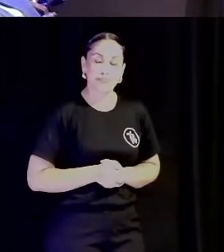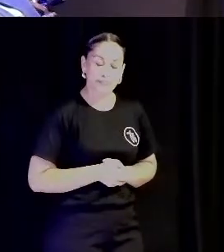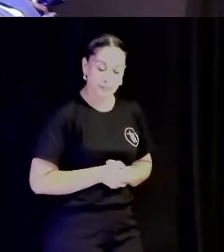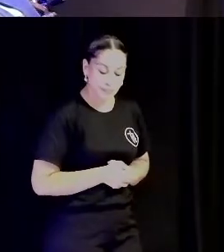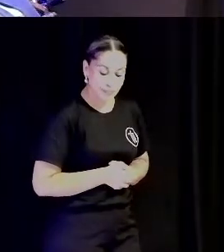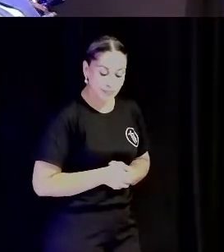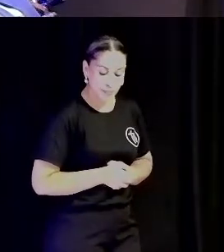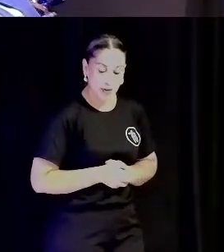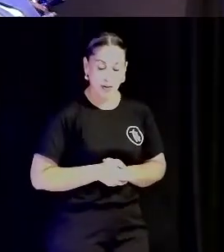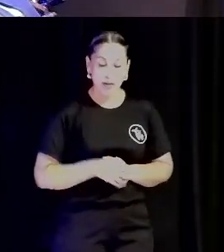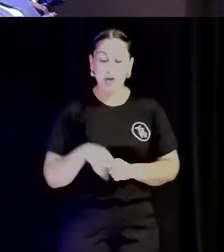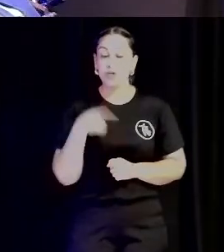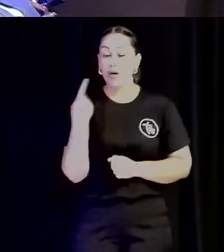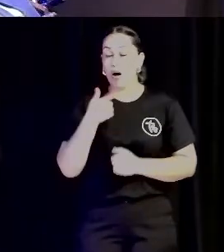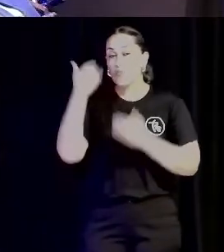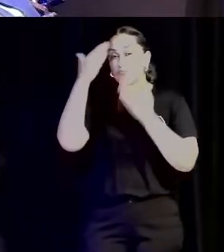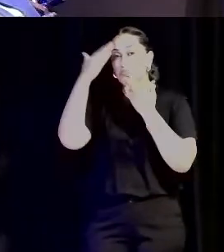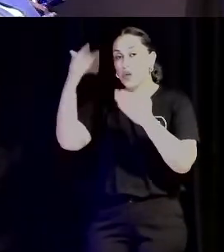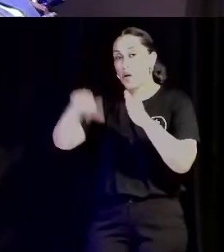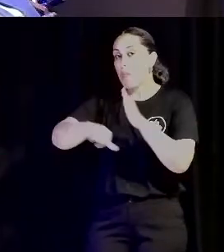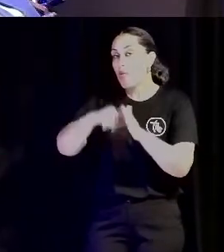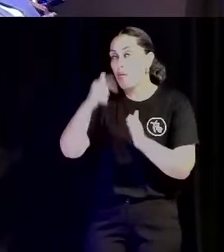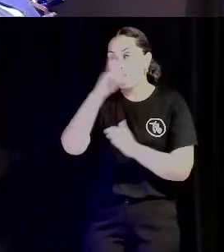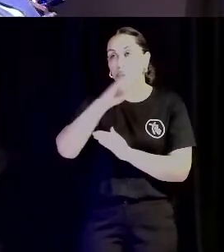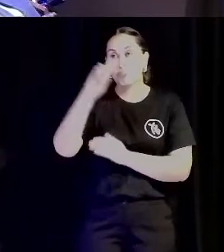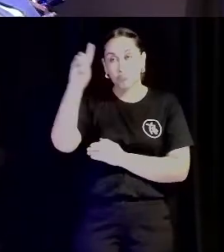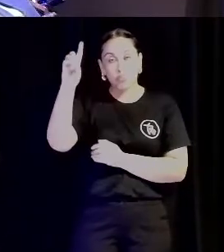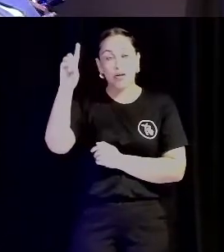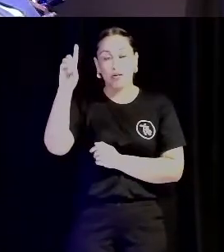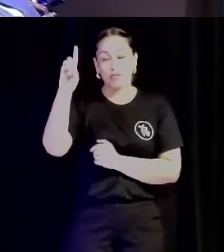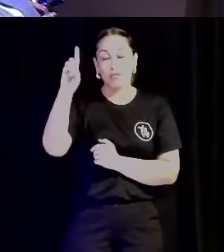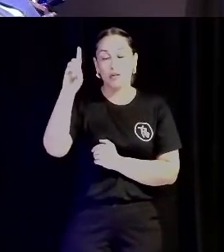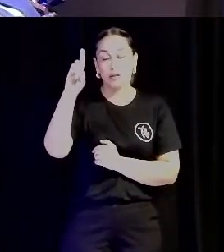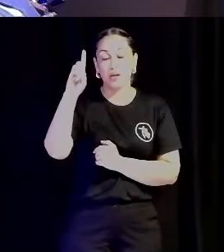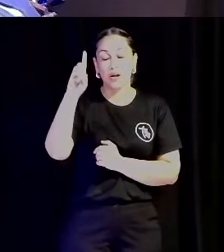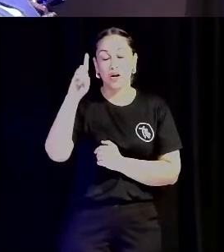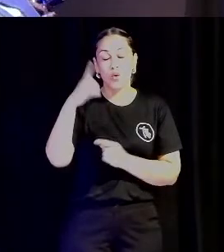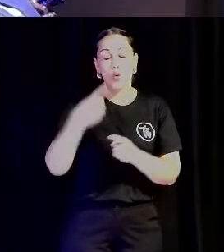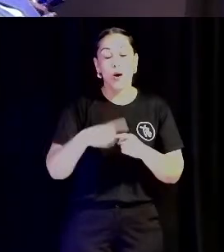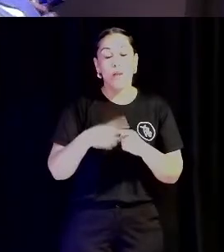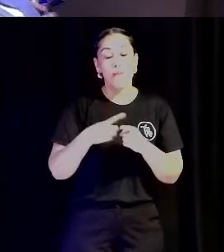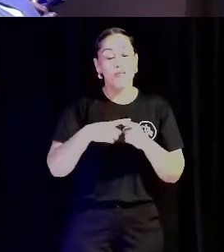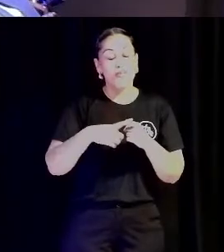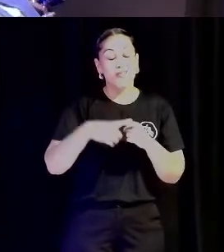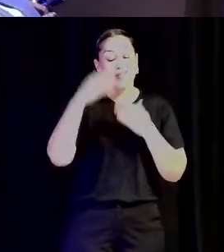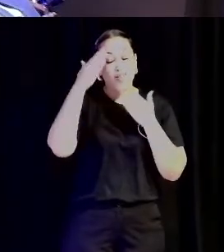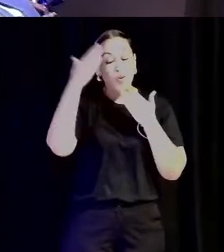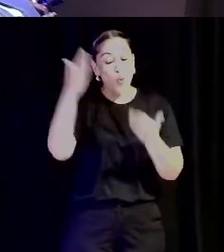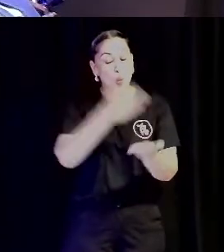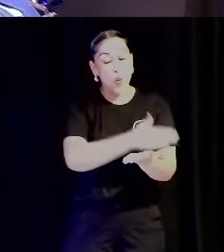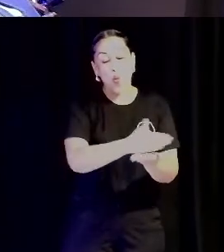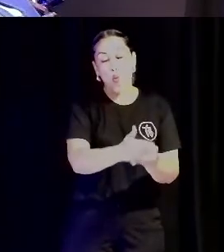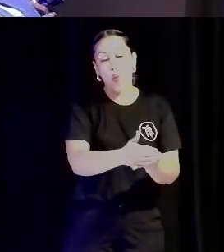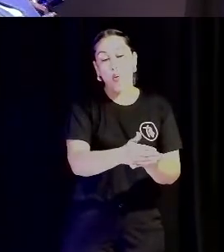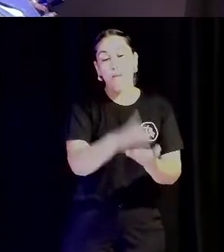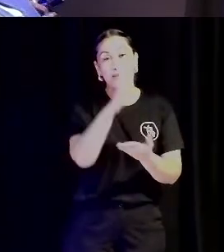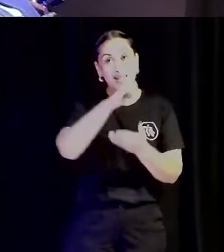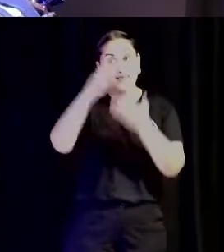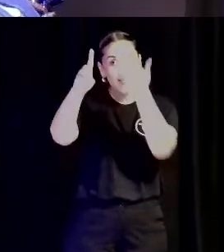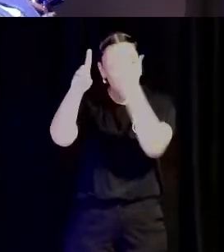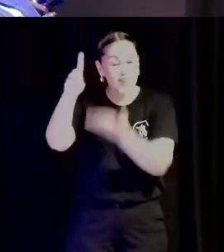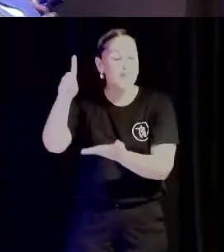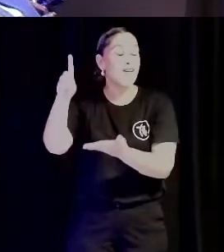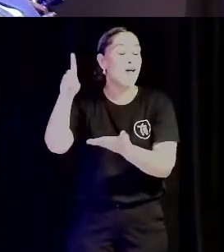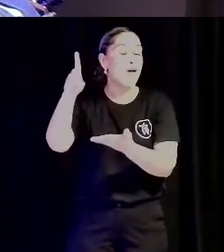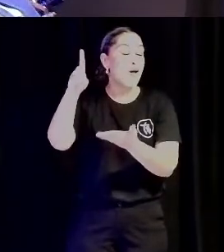Agradecemos primeiro a Ele, primeiro a Deus. A gratidão, ela começa em Deus e